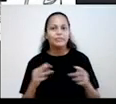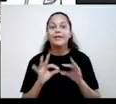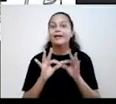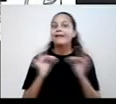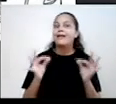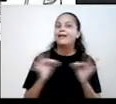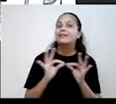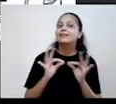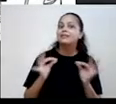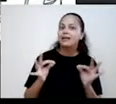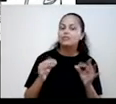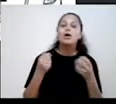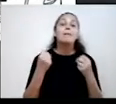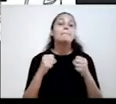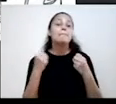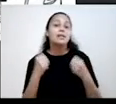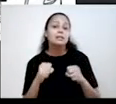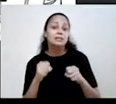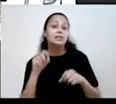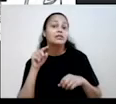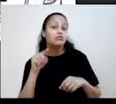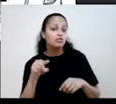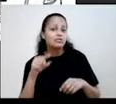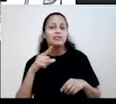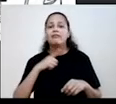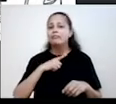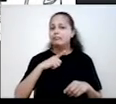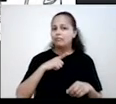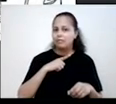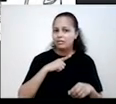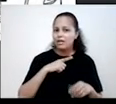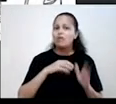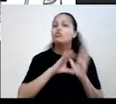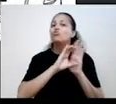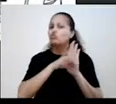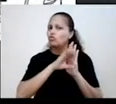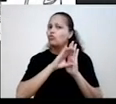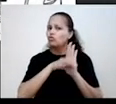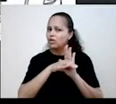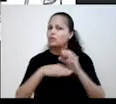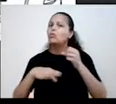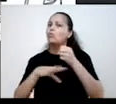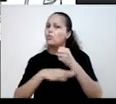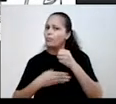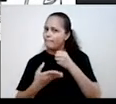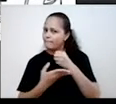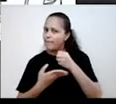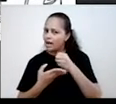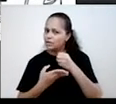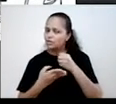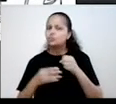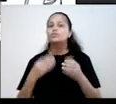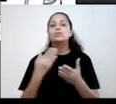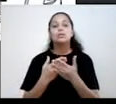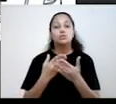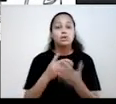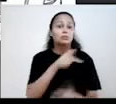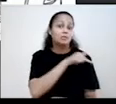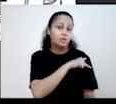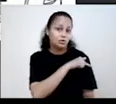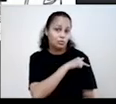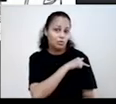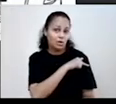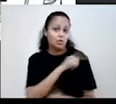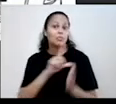sintática, ela precisa muito que você tenha esses conceitos básicos que nós estudamos no 7º ano, para que vocês lá no